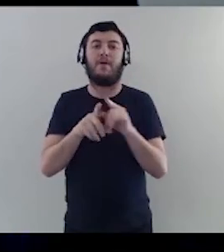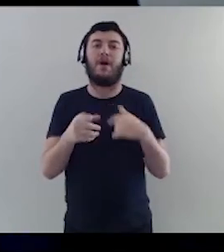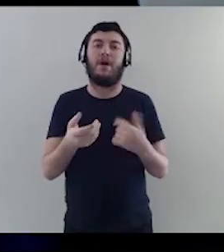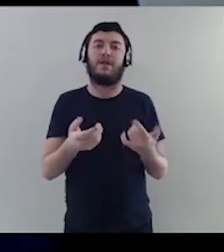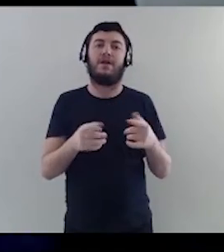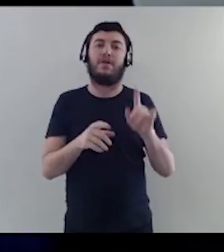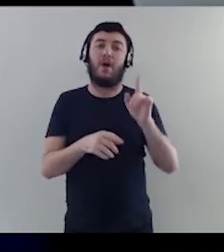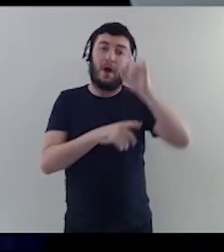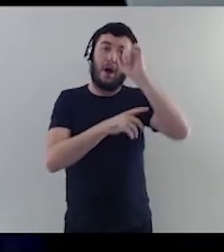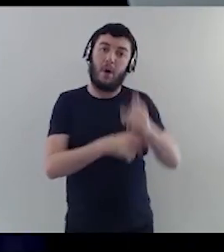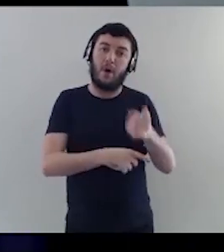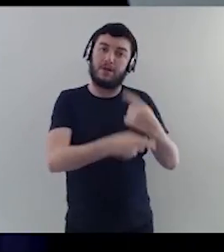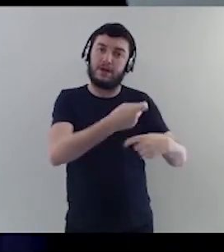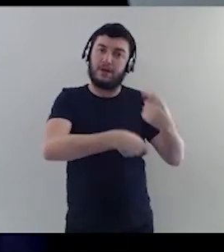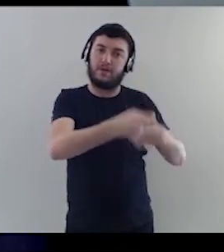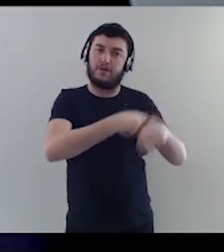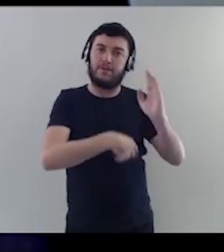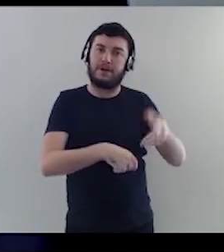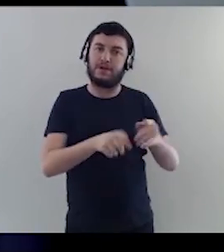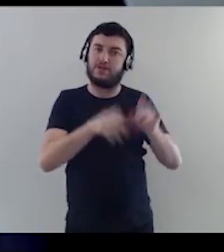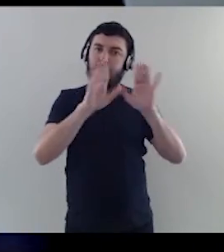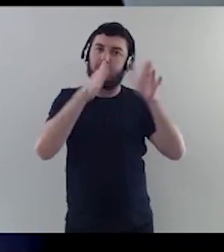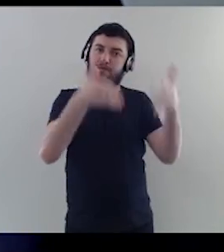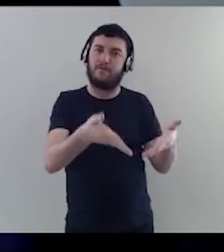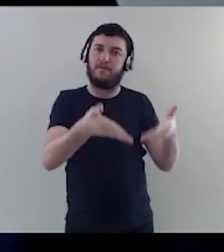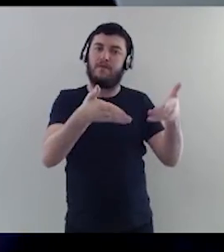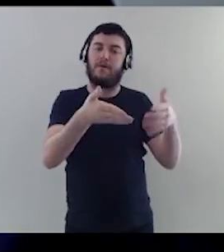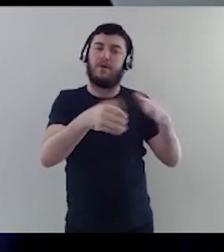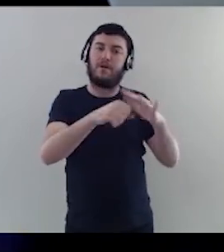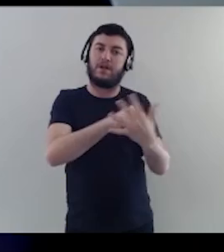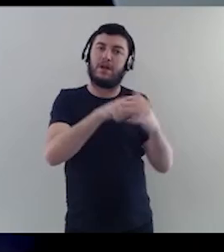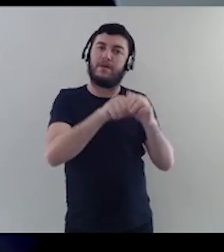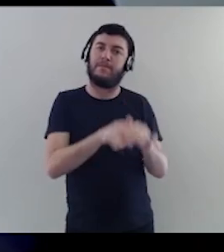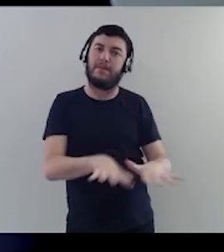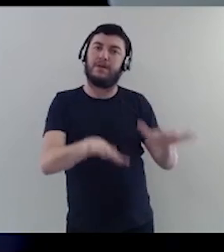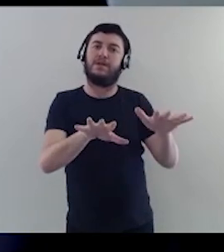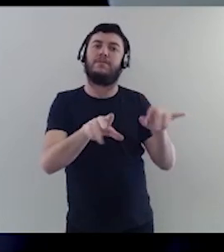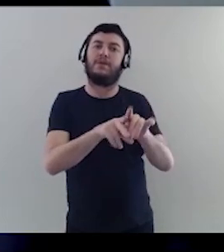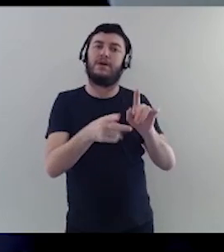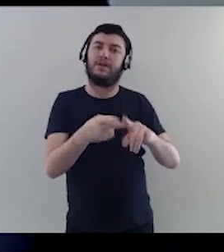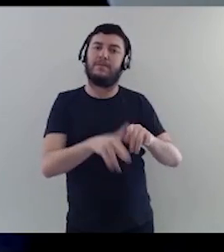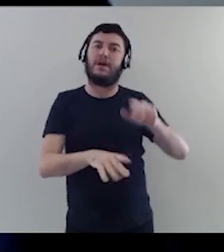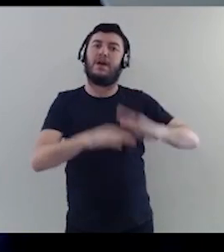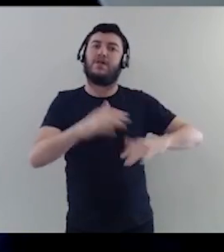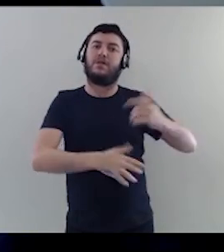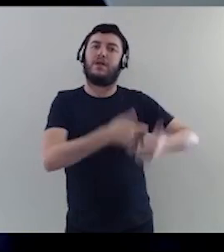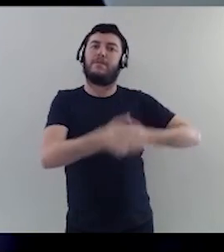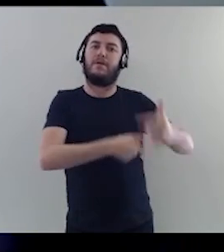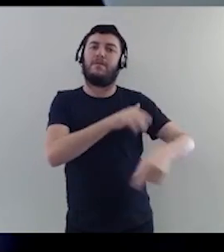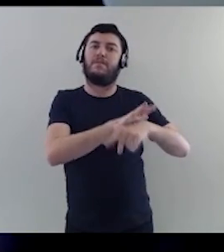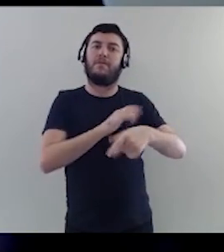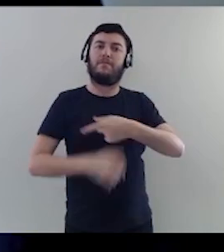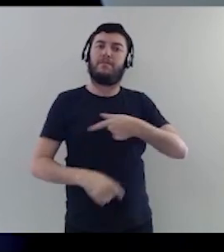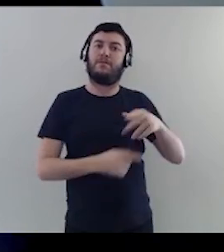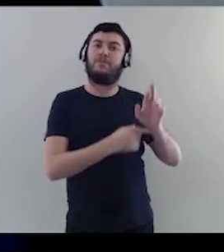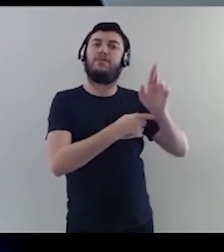social conjunturais ligadas à pandemia justificassem a alteração do precedente? Bom,